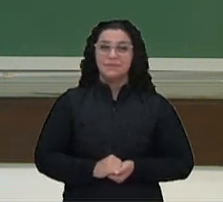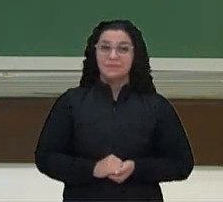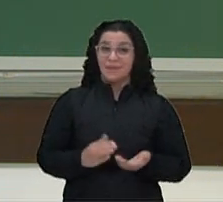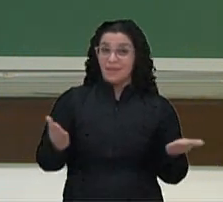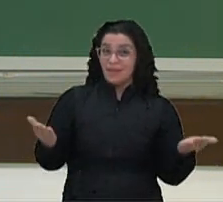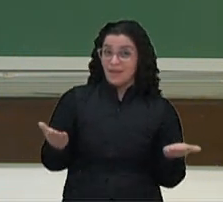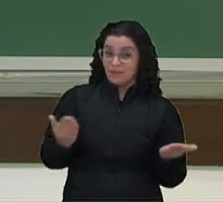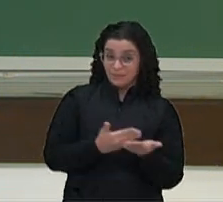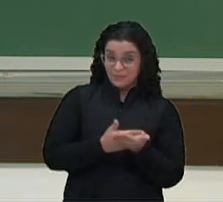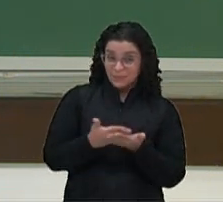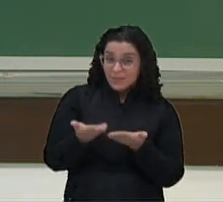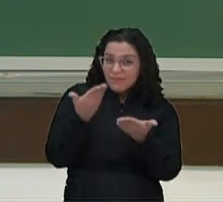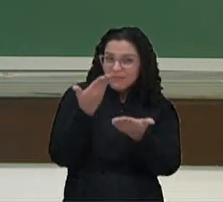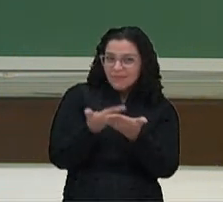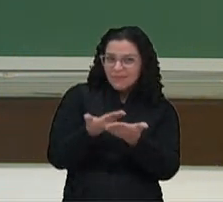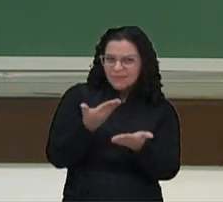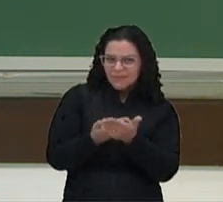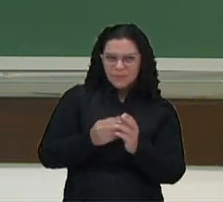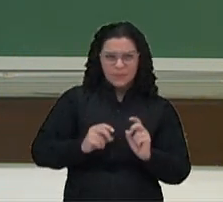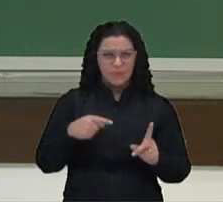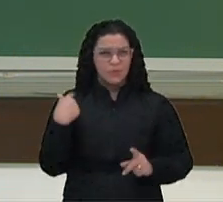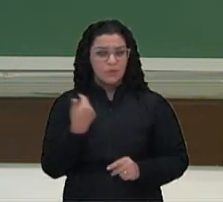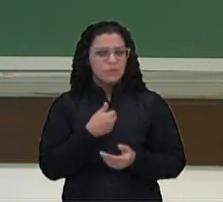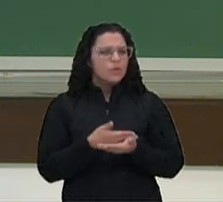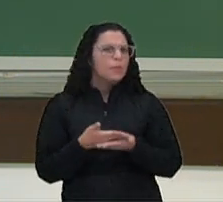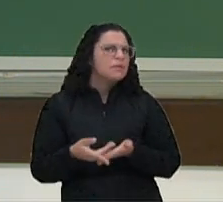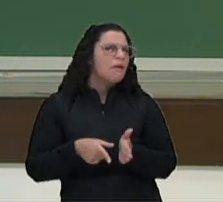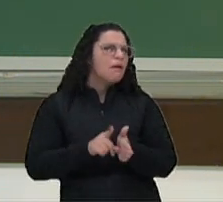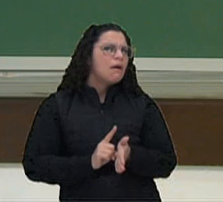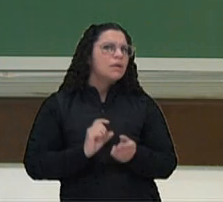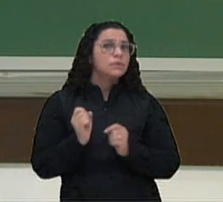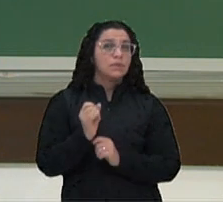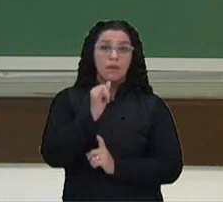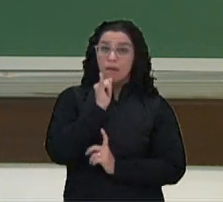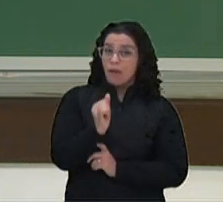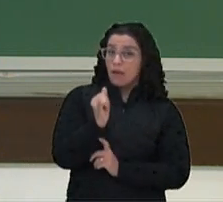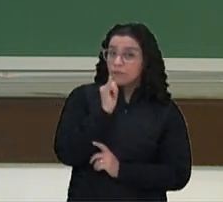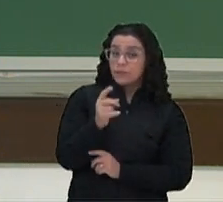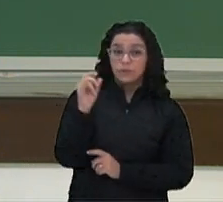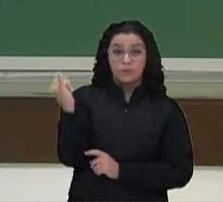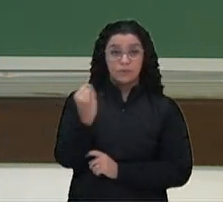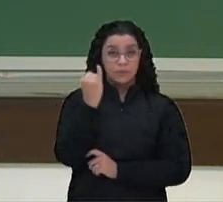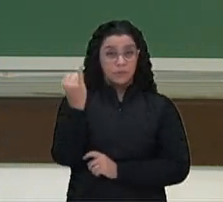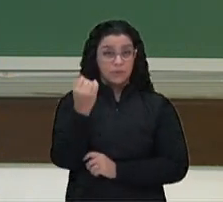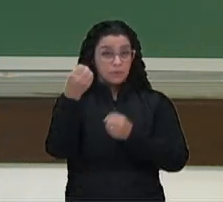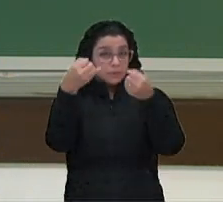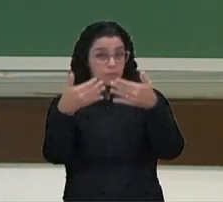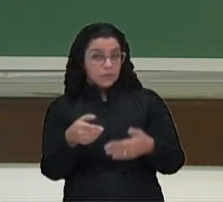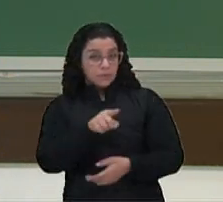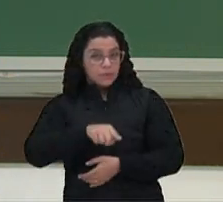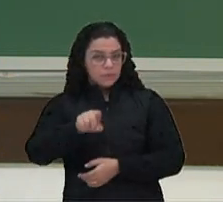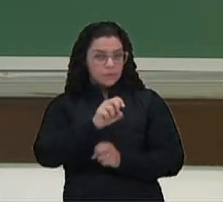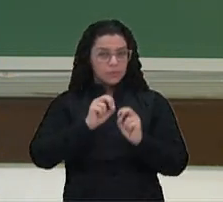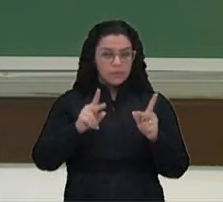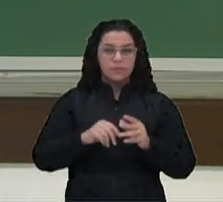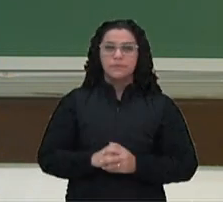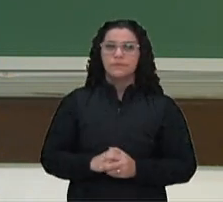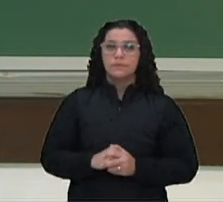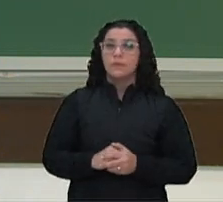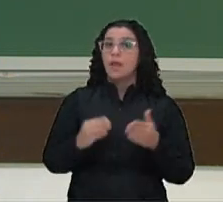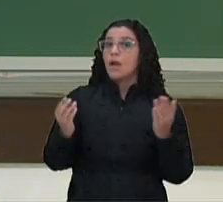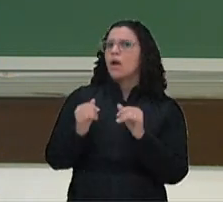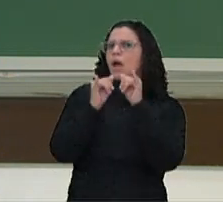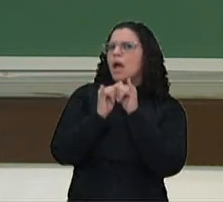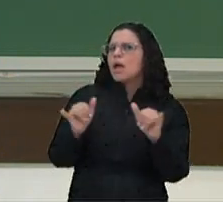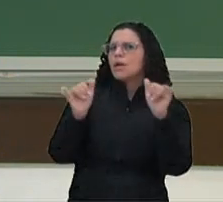nossa aula 15, ok? Mas antes da gente começar, eu tenho alguns recadinhos importantes para passar para vocês, ok? Um dos